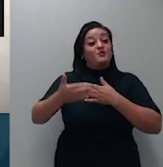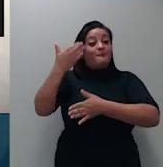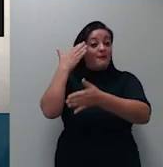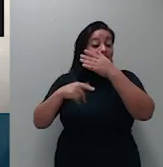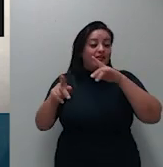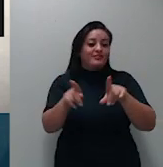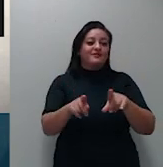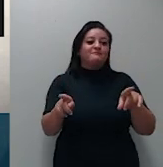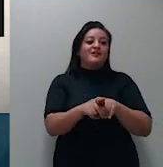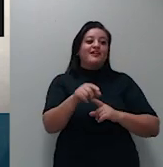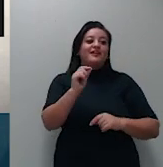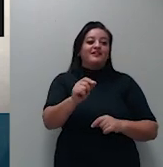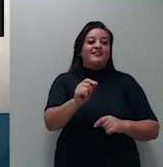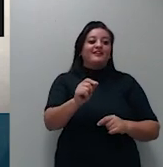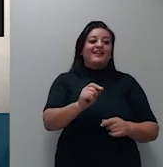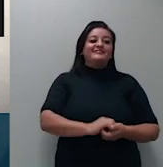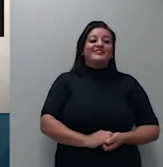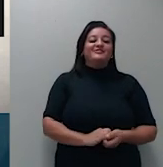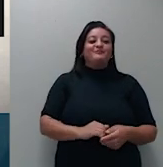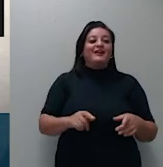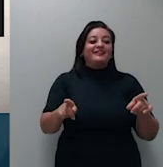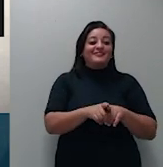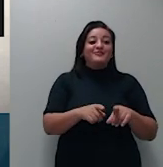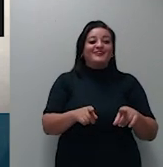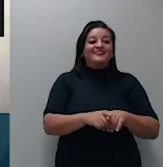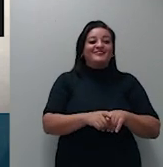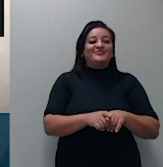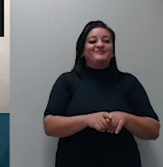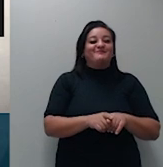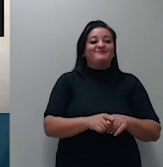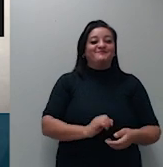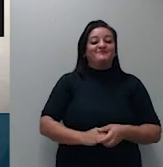objeto a movimentação financeira ocorrida